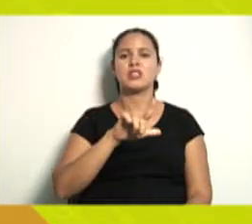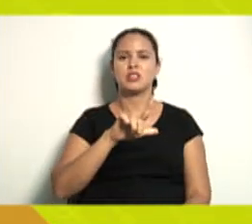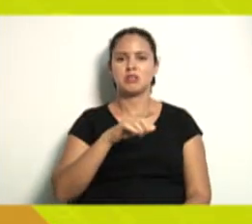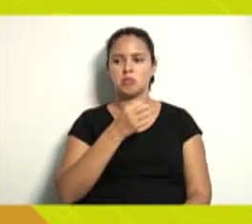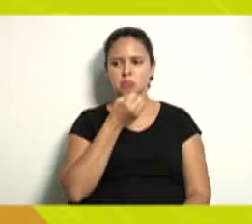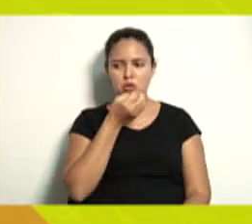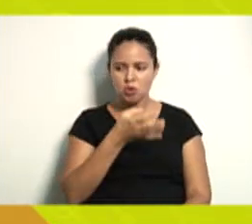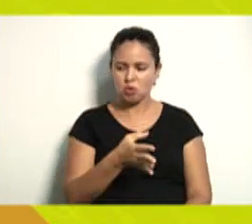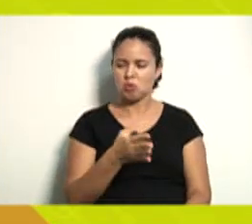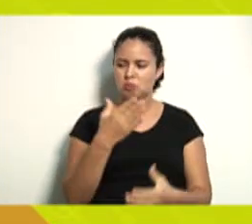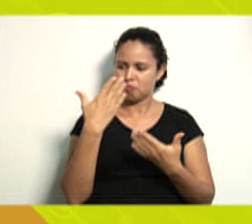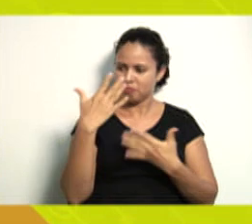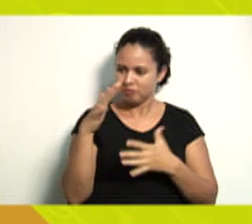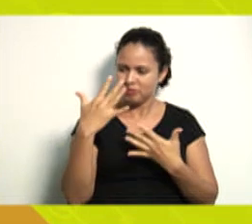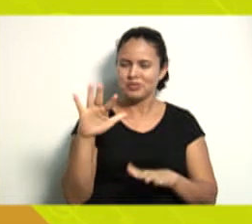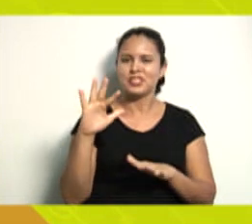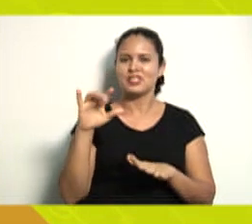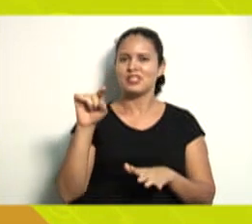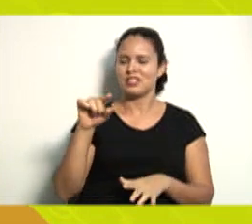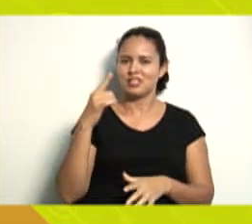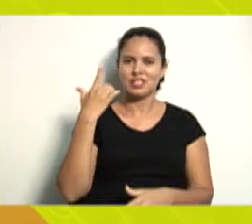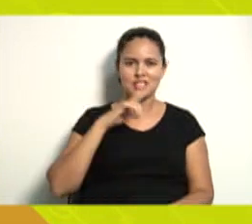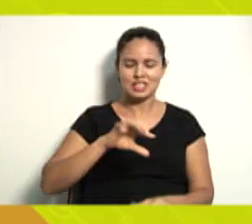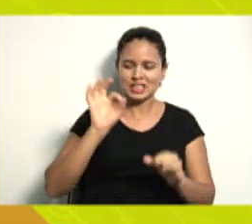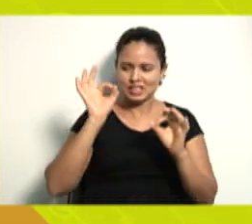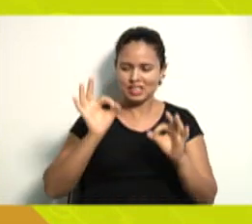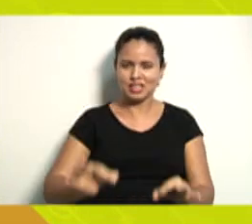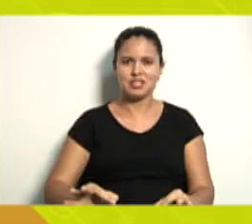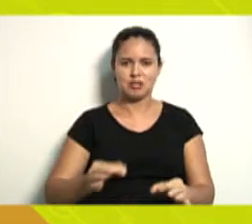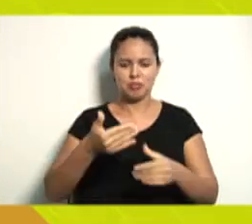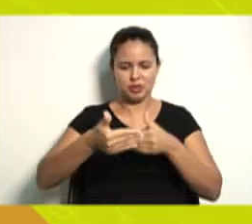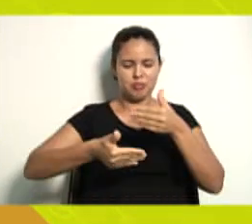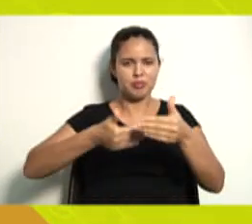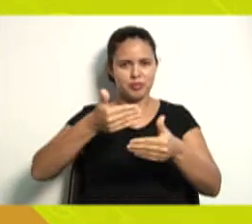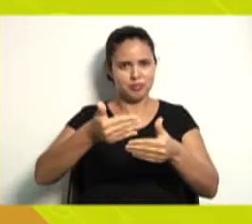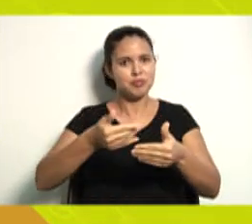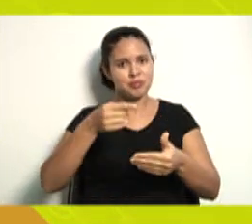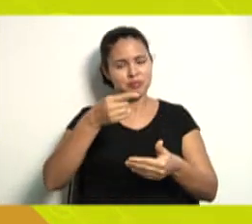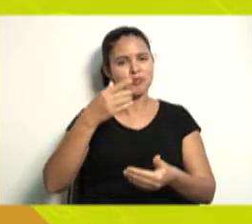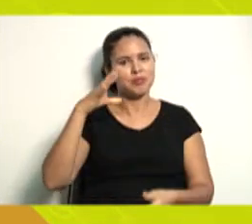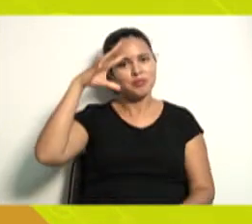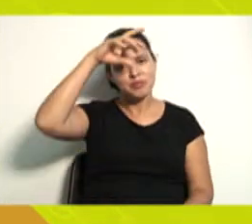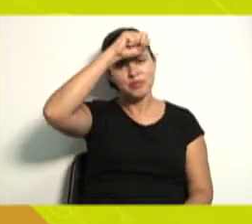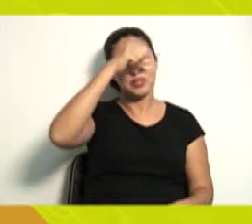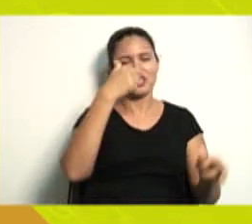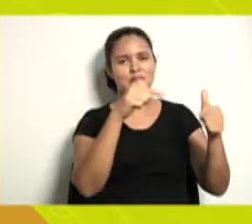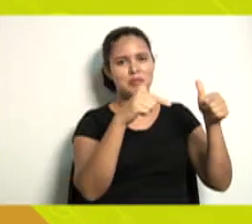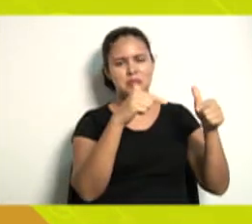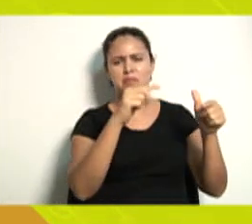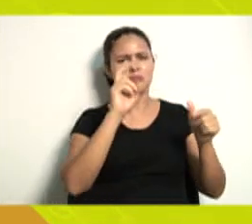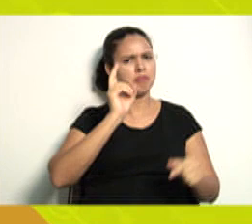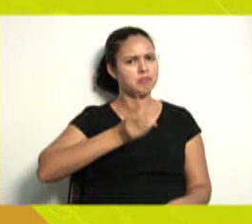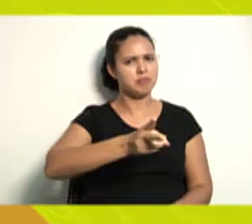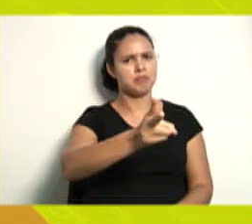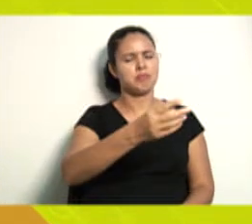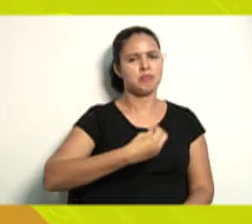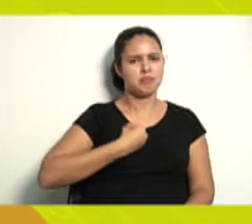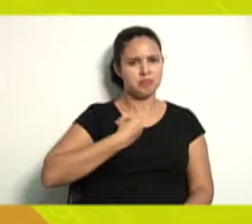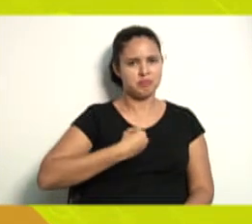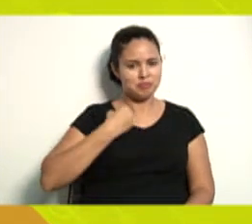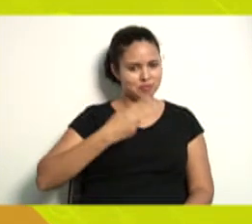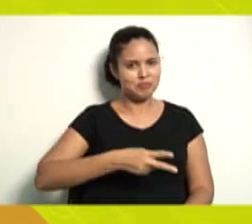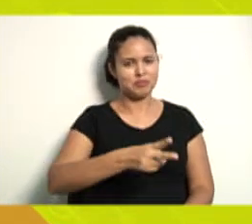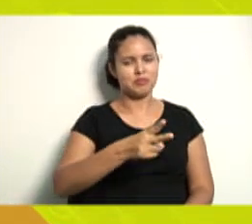menino mais esperto. Não tem segredo. E no decorrer das aulas a gente vai ver que o trabalho sempre existiu, mas